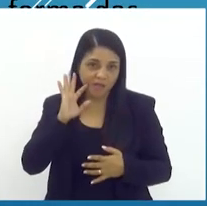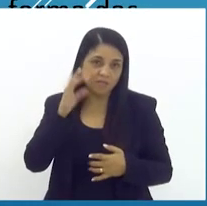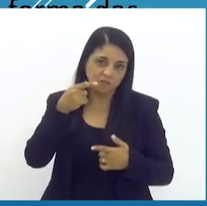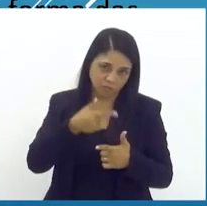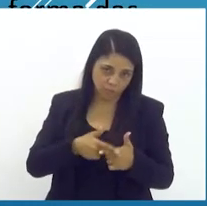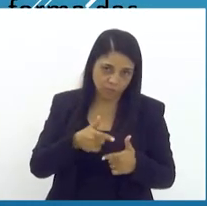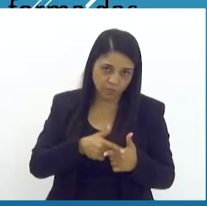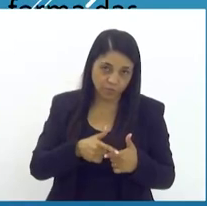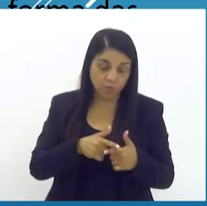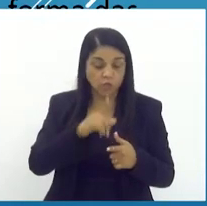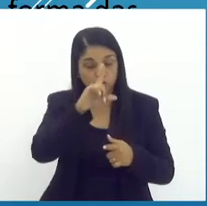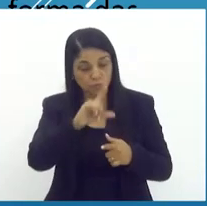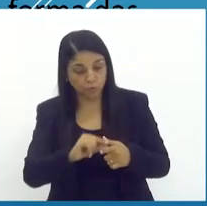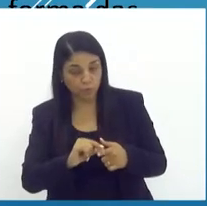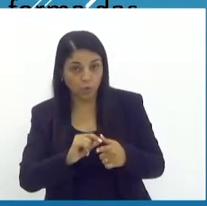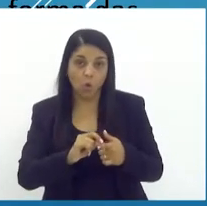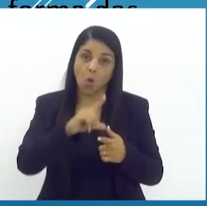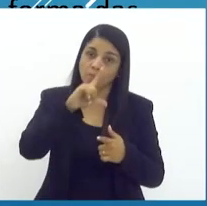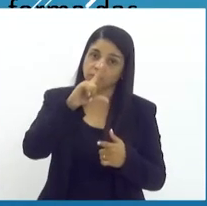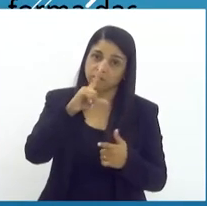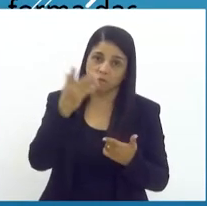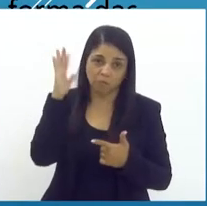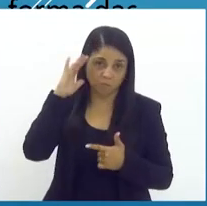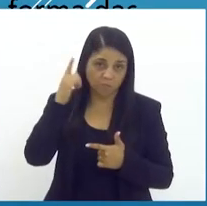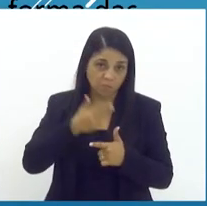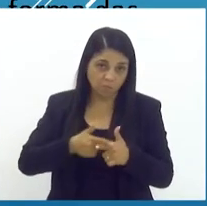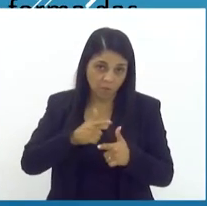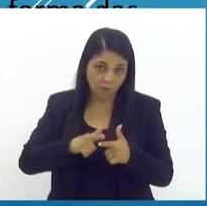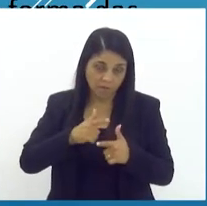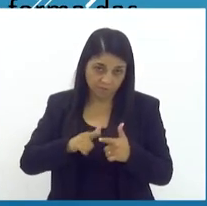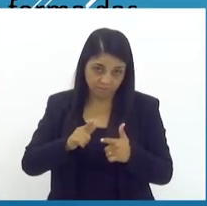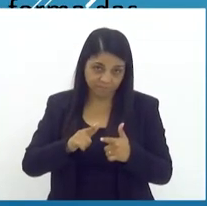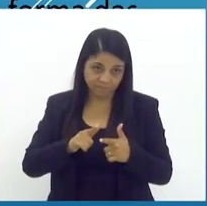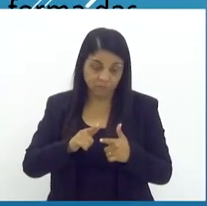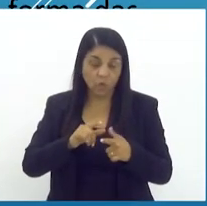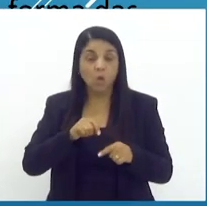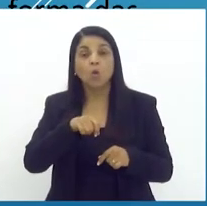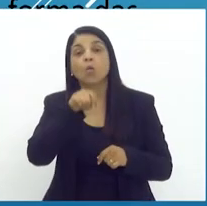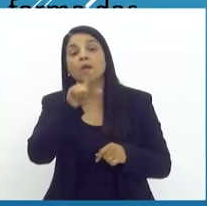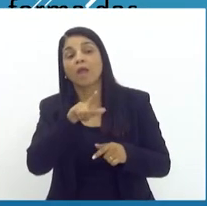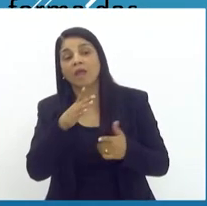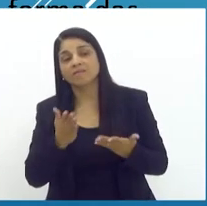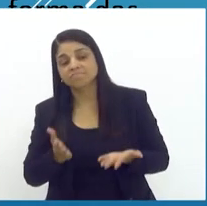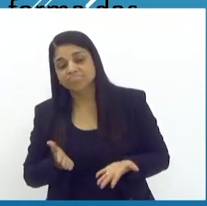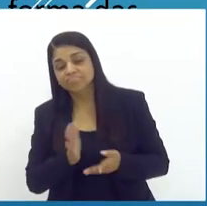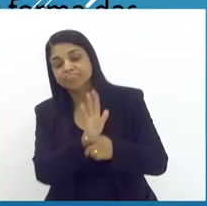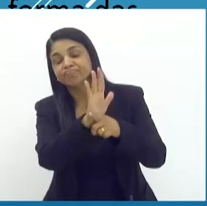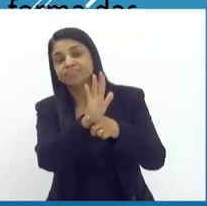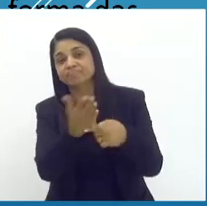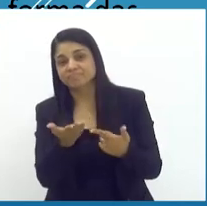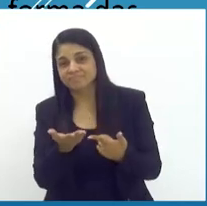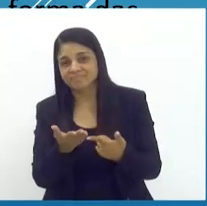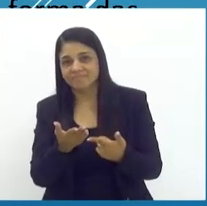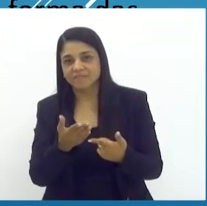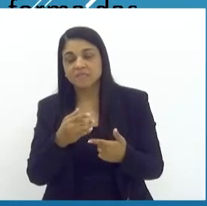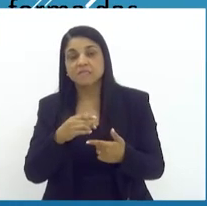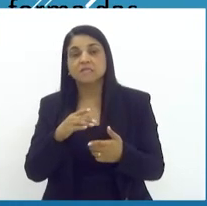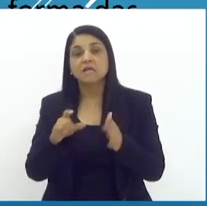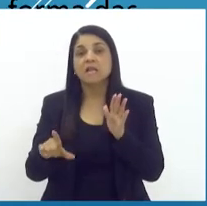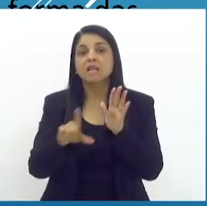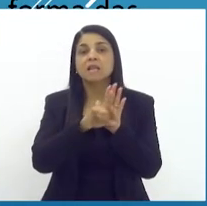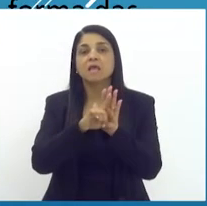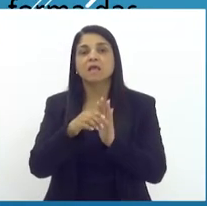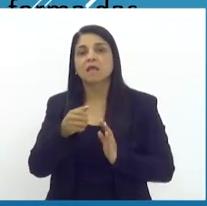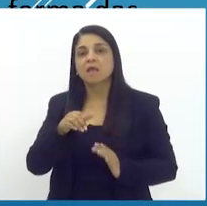ou diminuí-lo ou se vir a quem a pergunta aí esse artigo dali Cândido civil